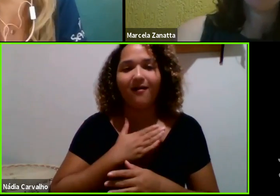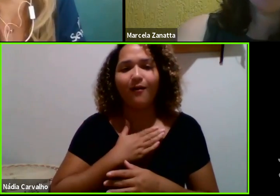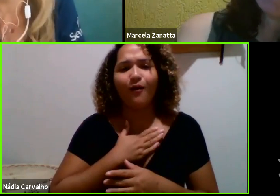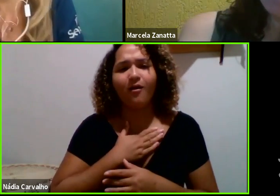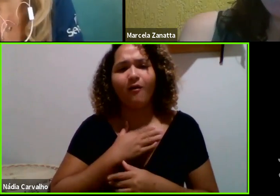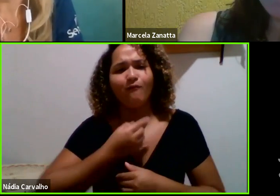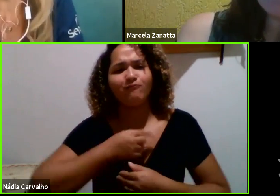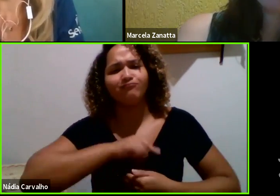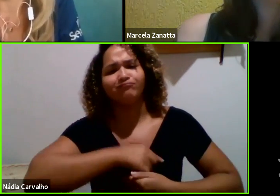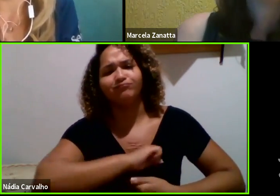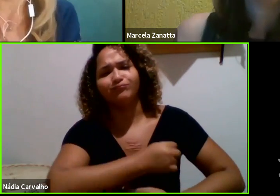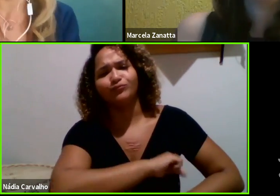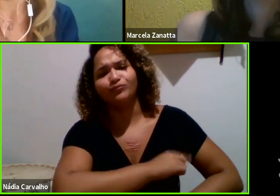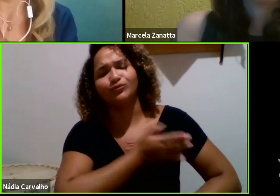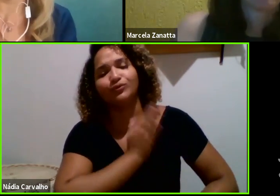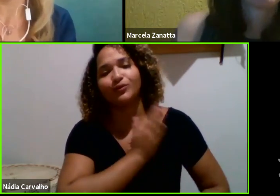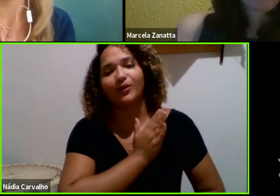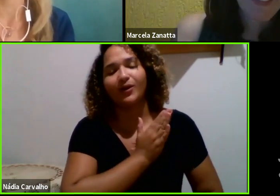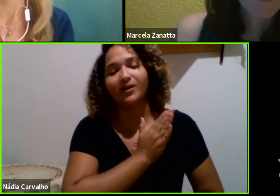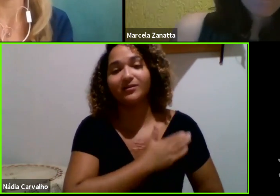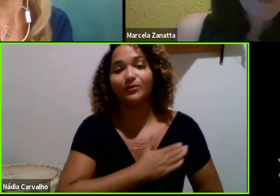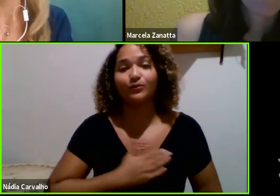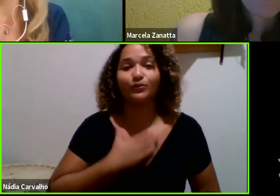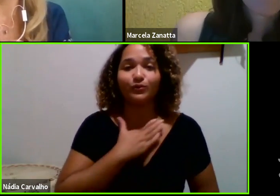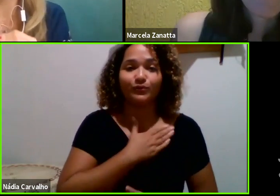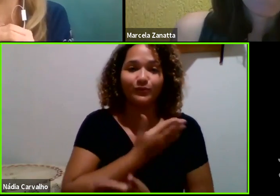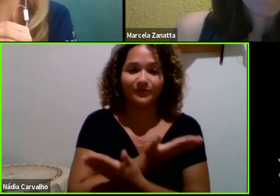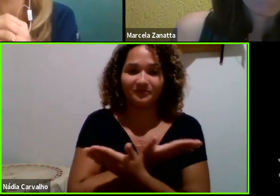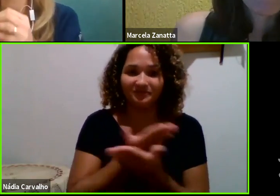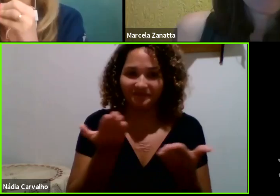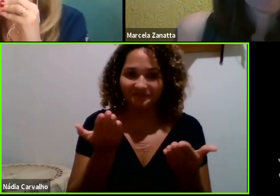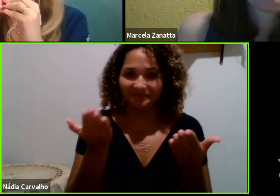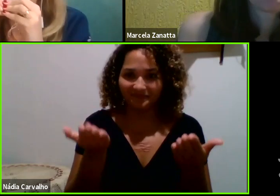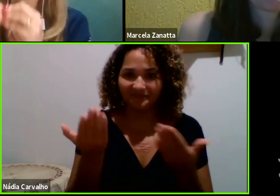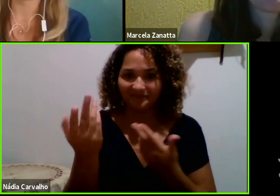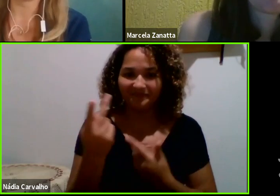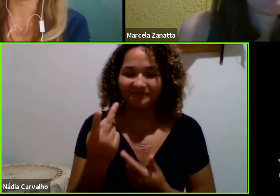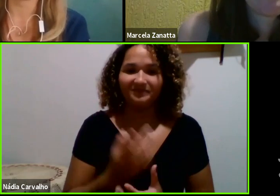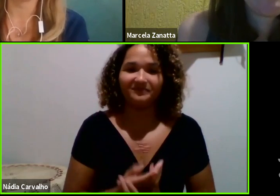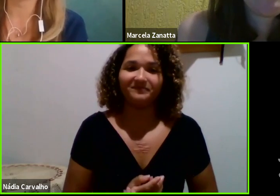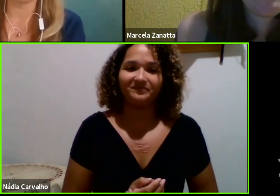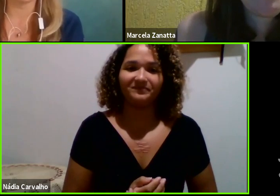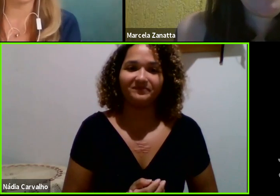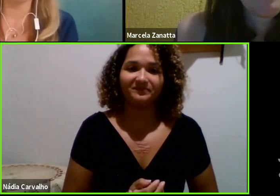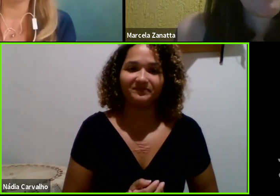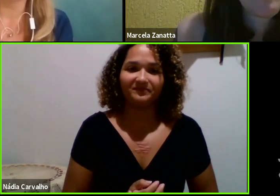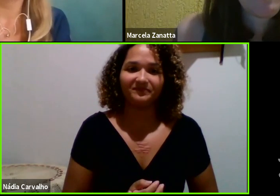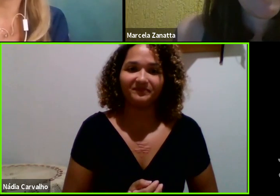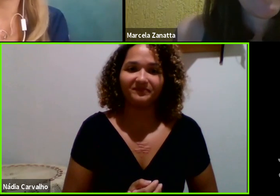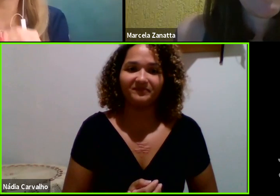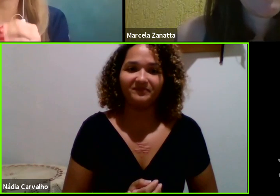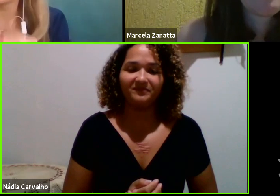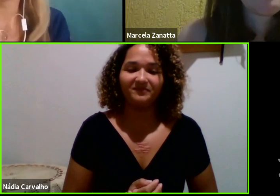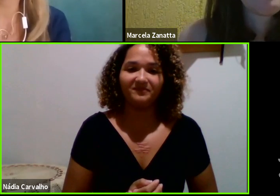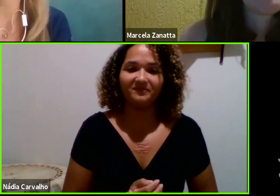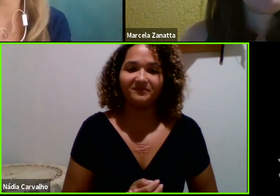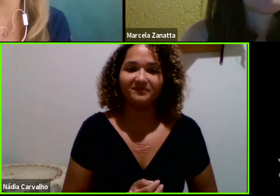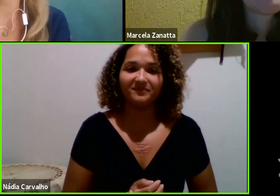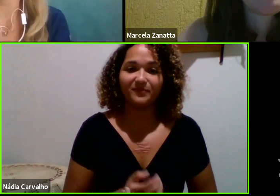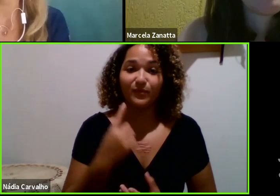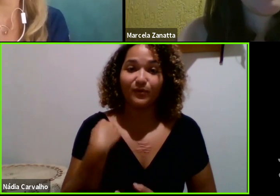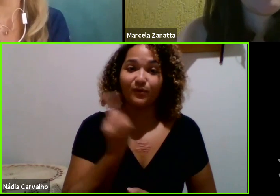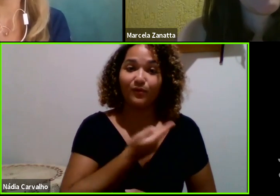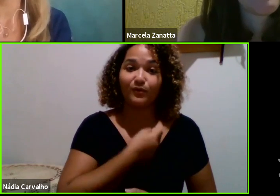prazer sempre estar com você e você sabe disso. E eu gostaria de reforçar para quem está aqui que o nosso curso